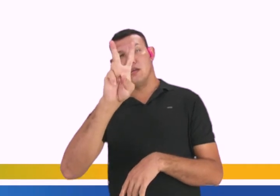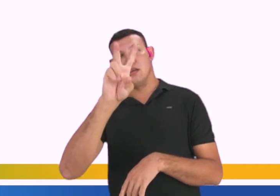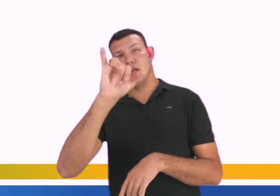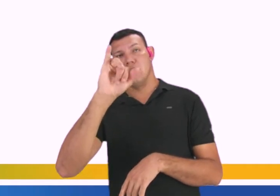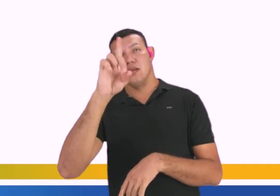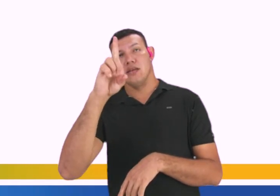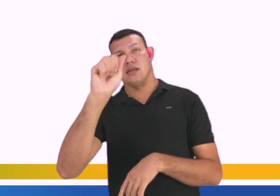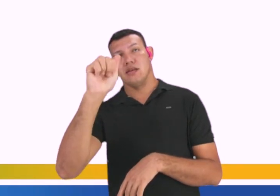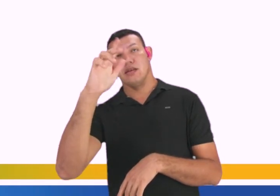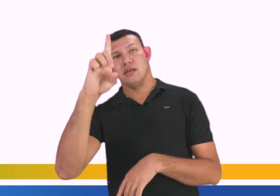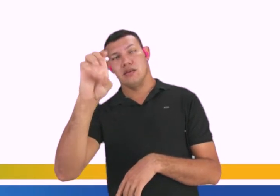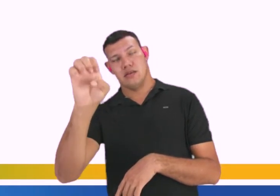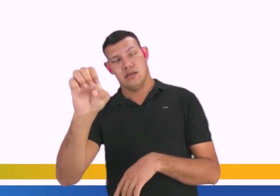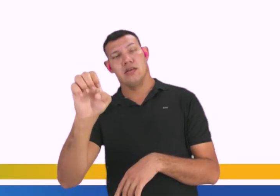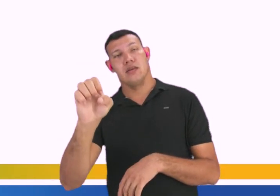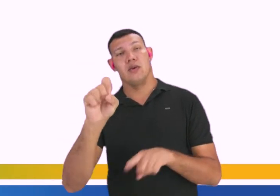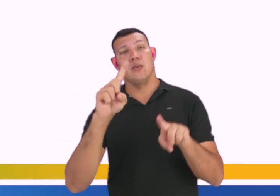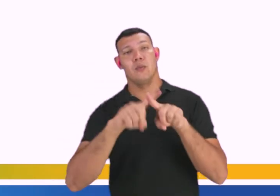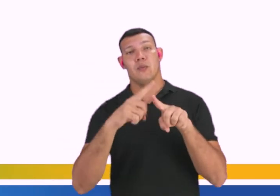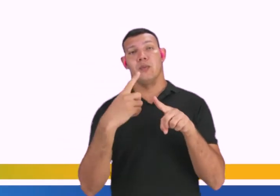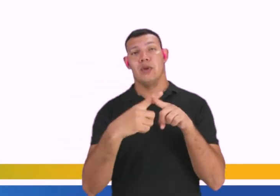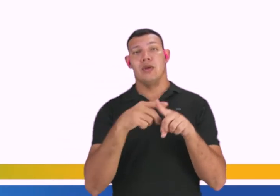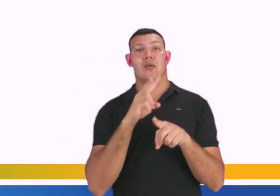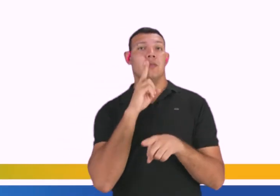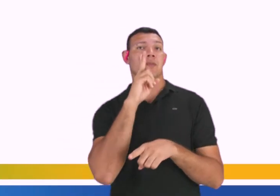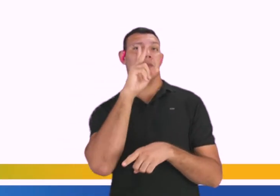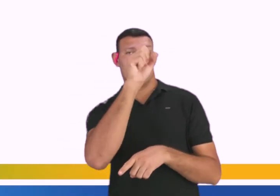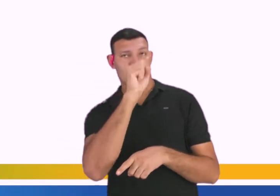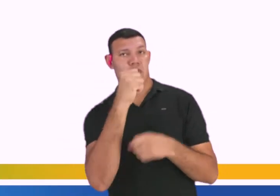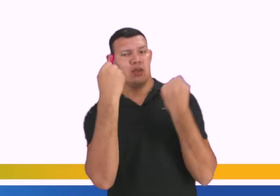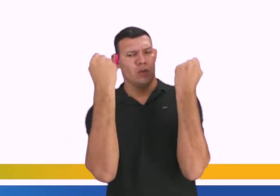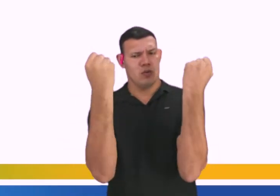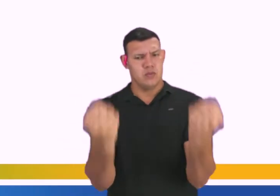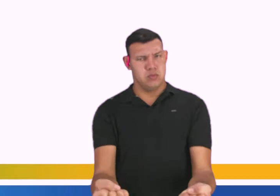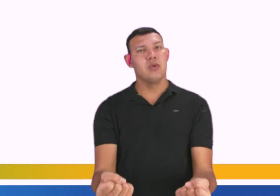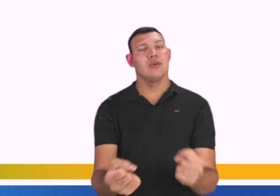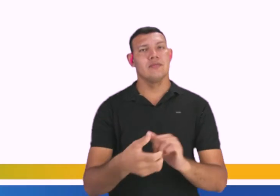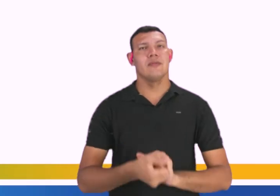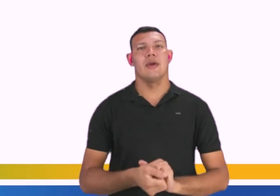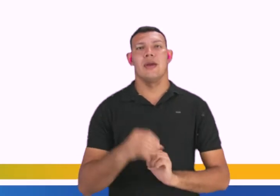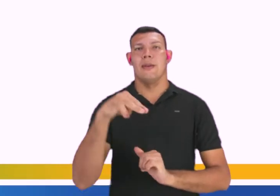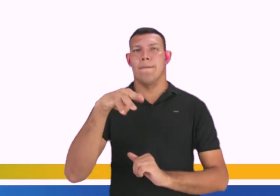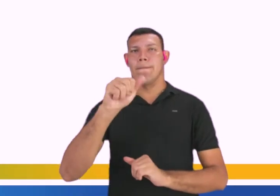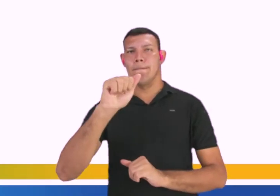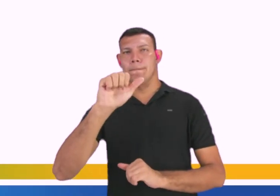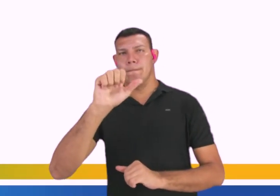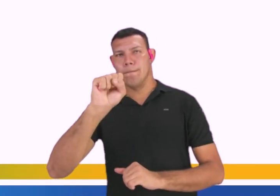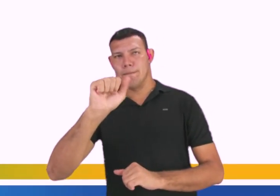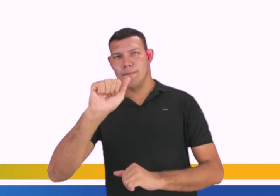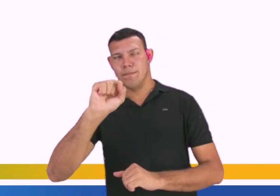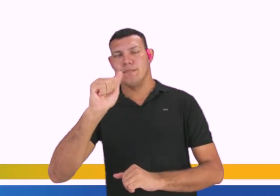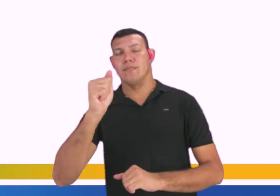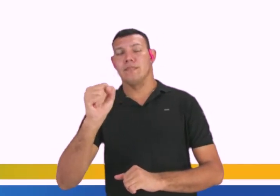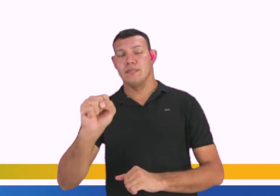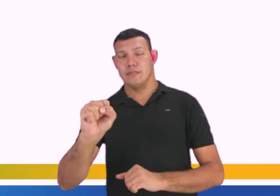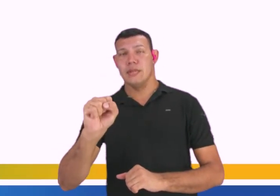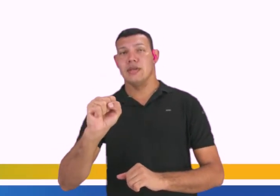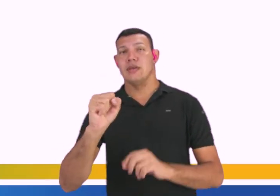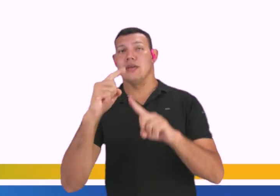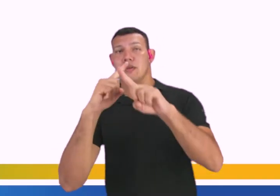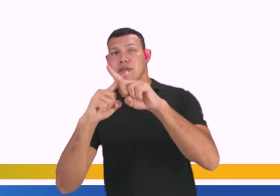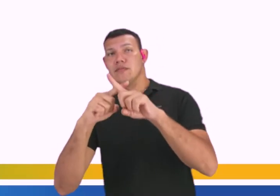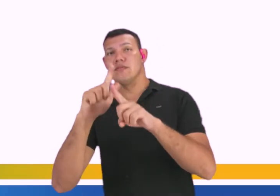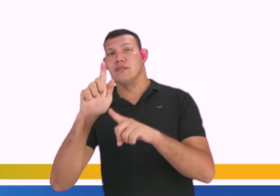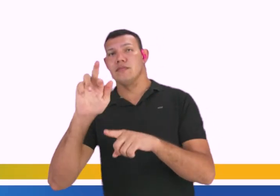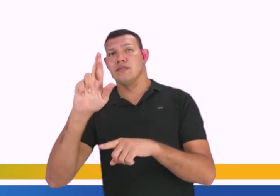ela relaciona massa e gravidade. E aí, o que acontece é que o ar, ele vai exercer essa pressão nos corpos. Nós vamos chamar, então, de pressão